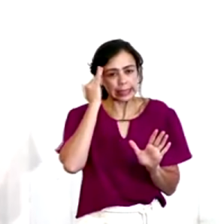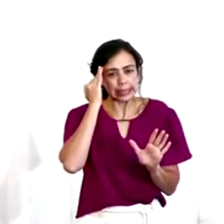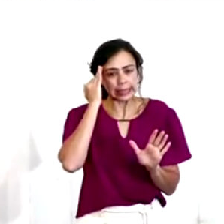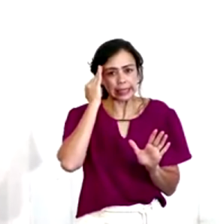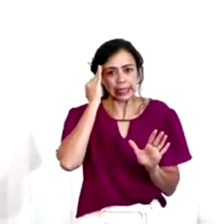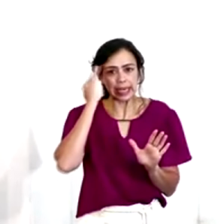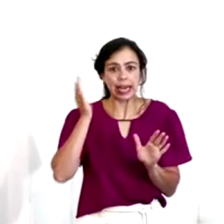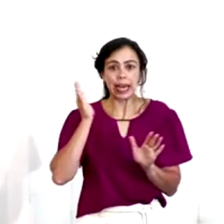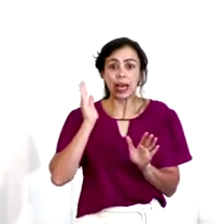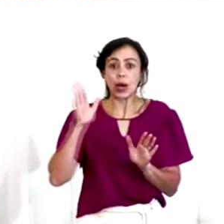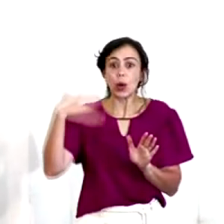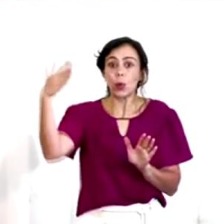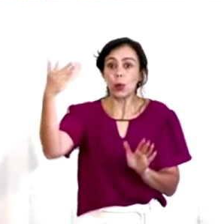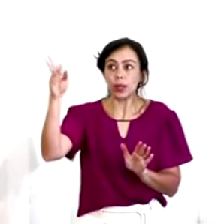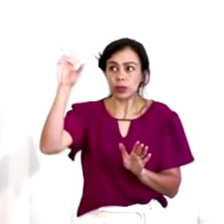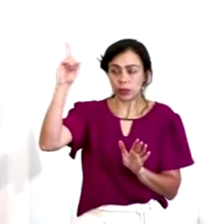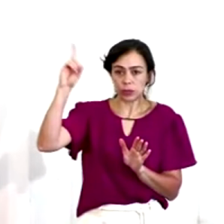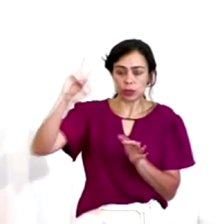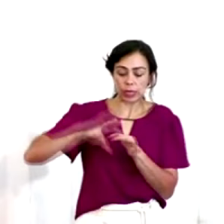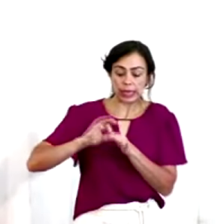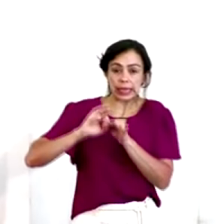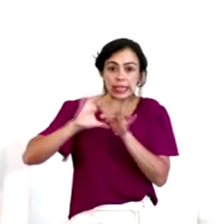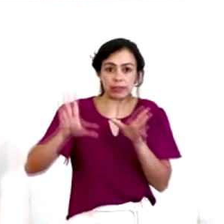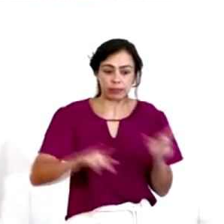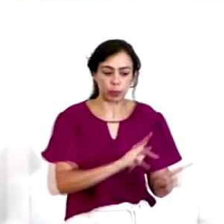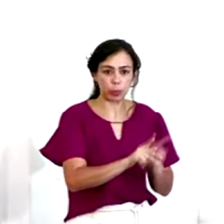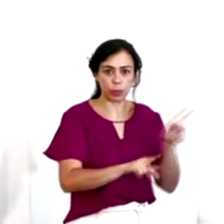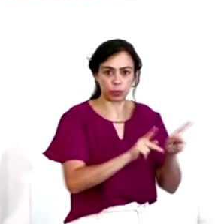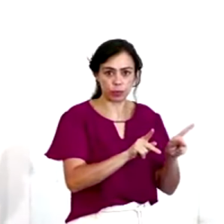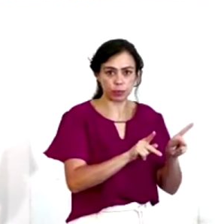livres e agora eles estão retornando